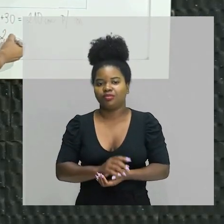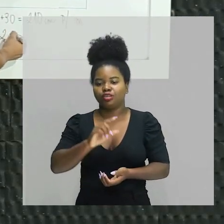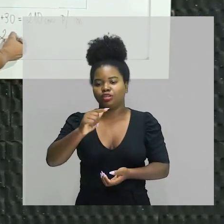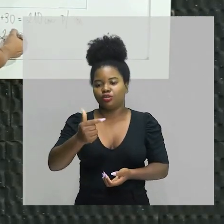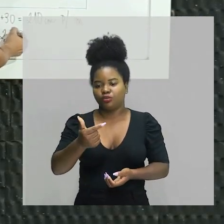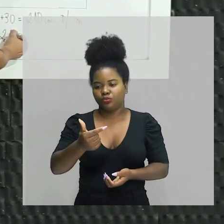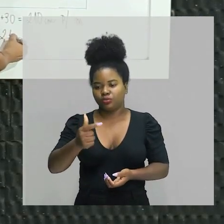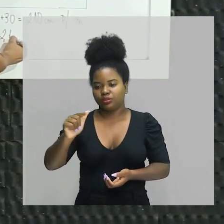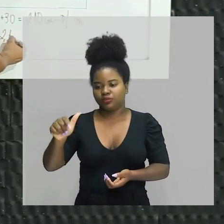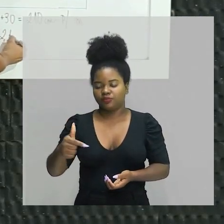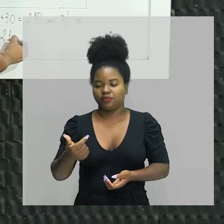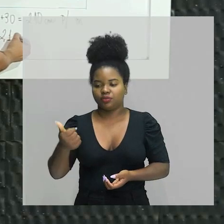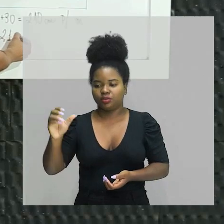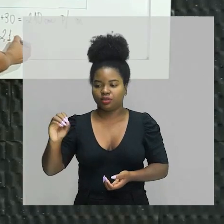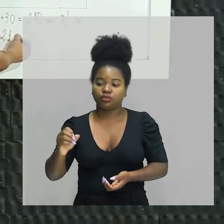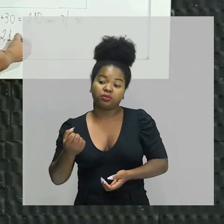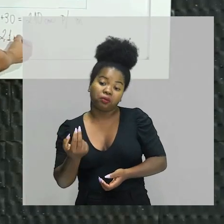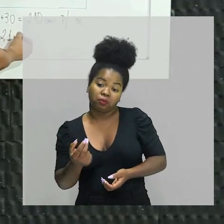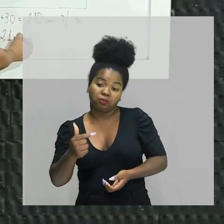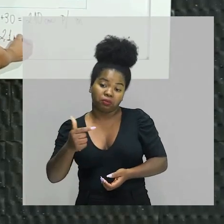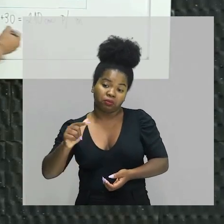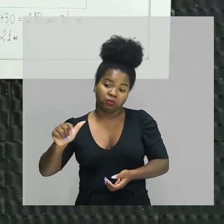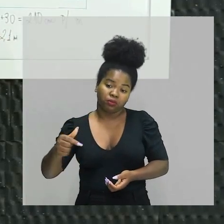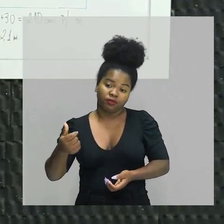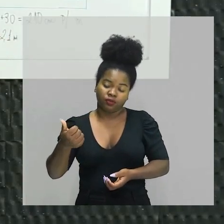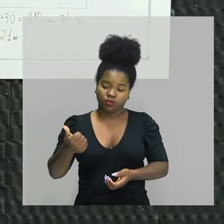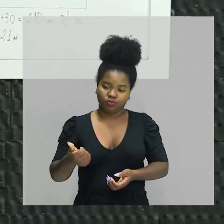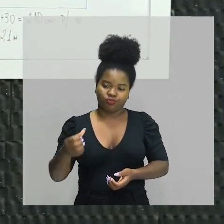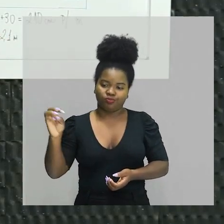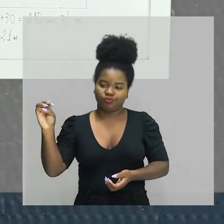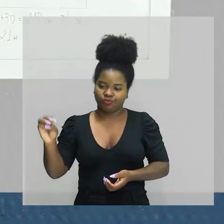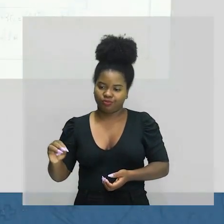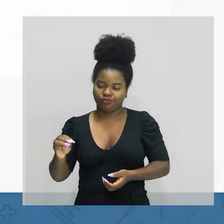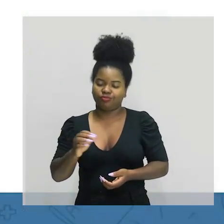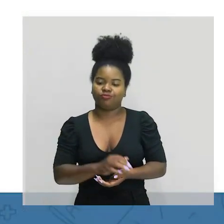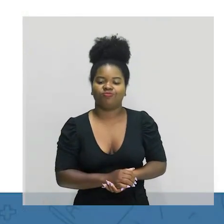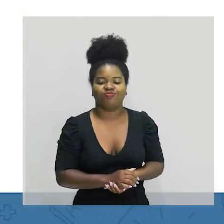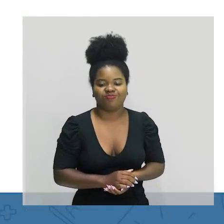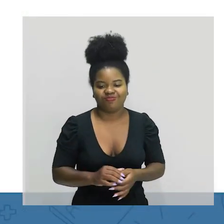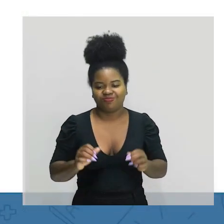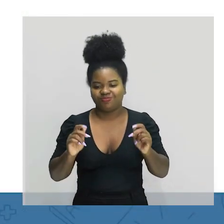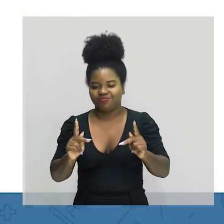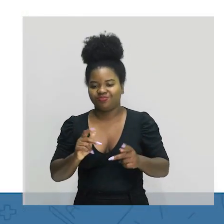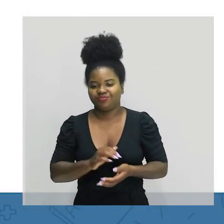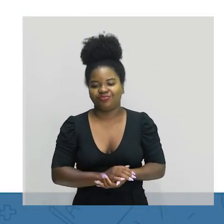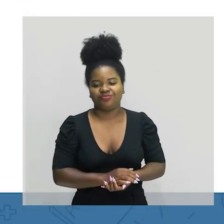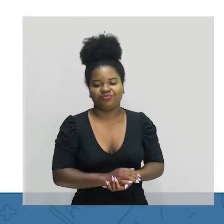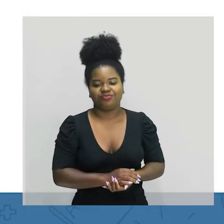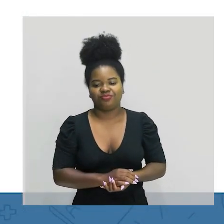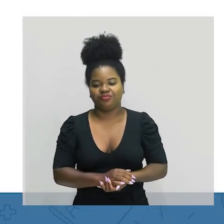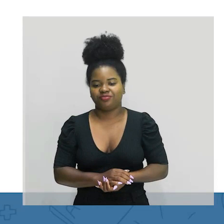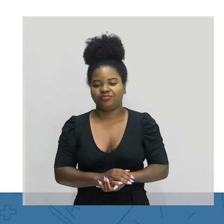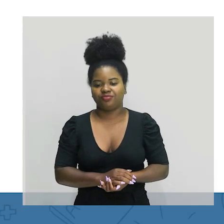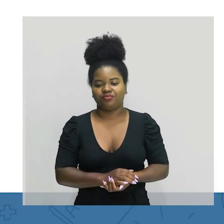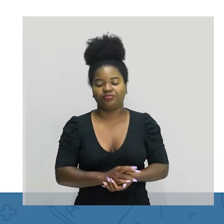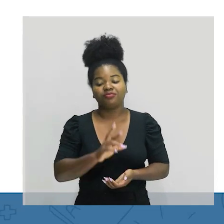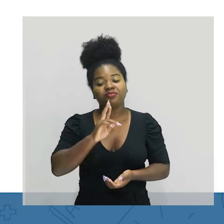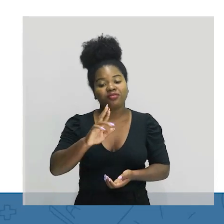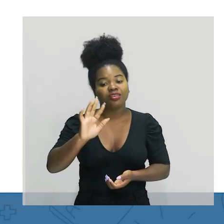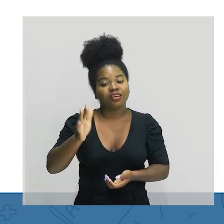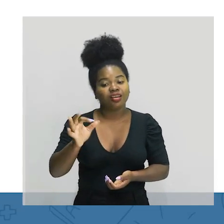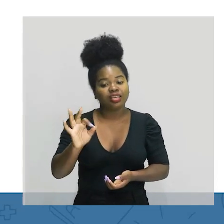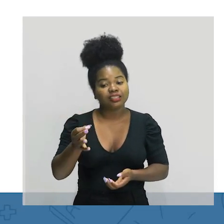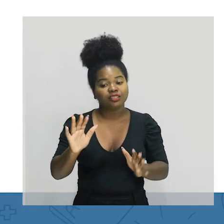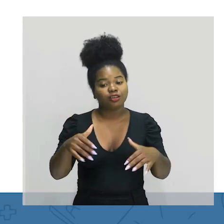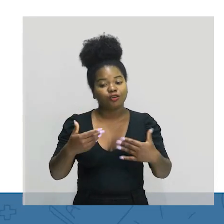ou 2,1 metros. Esse é o tamanho todo do nosso corrimão, certo? Então, a